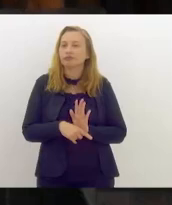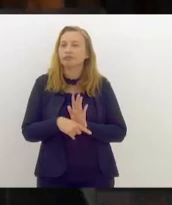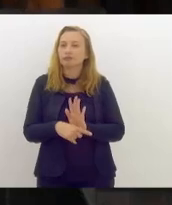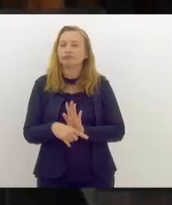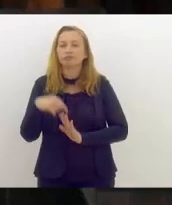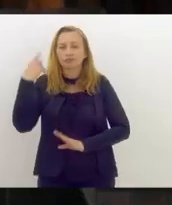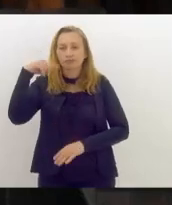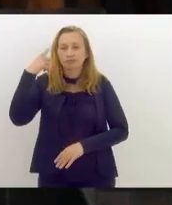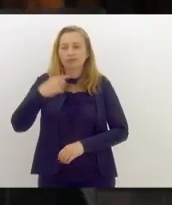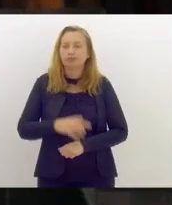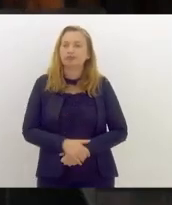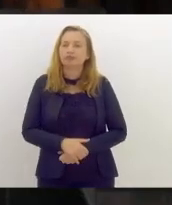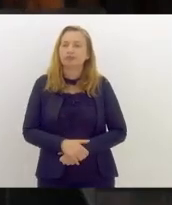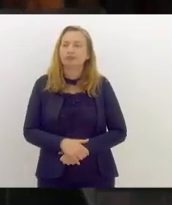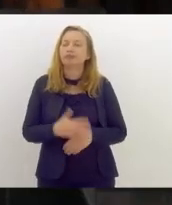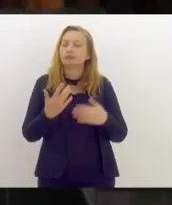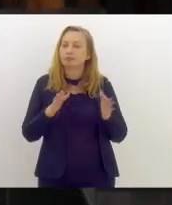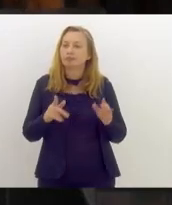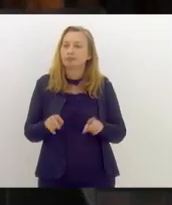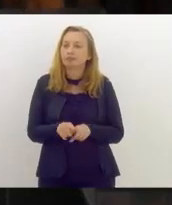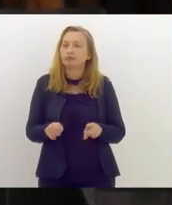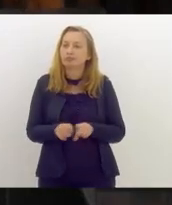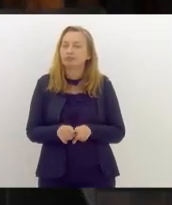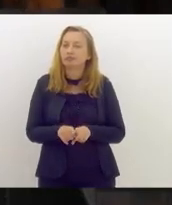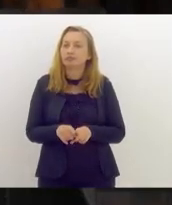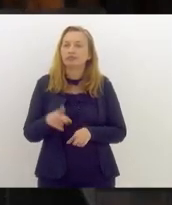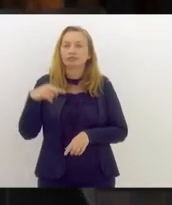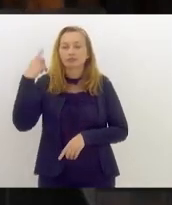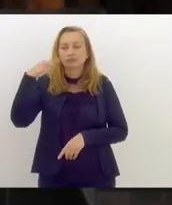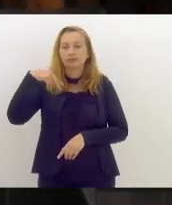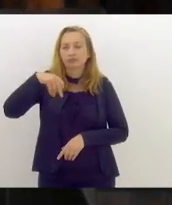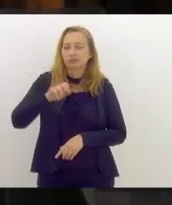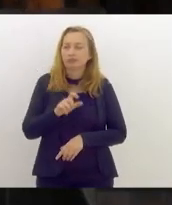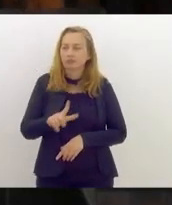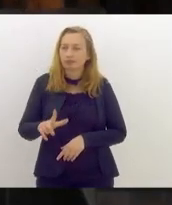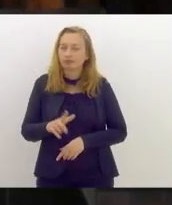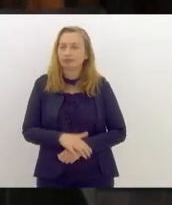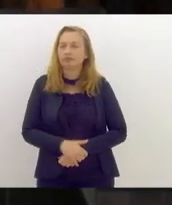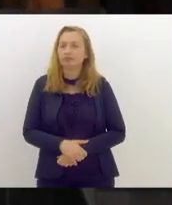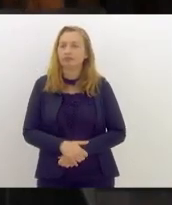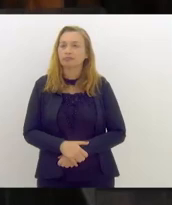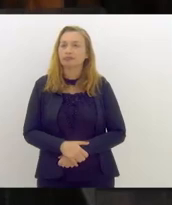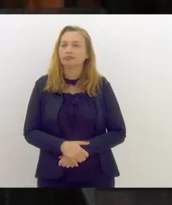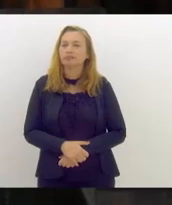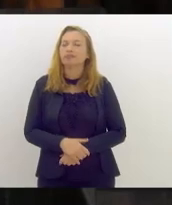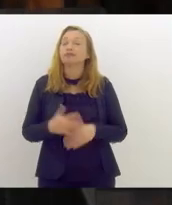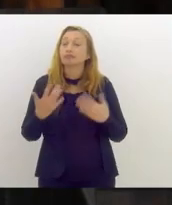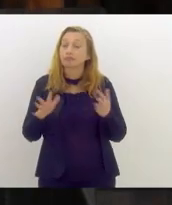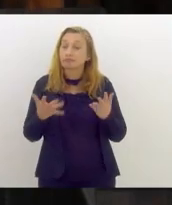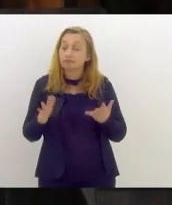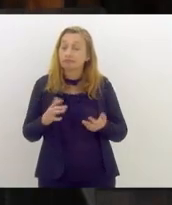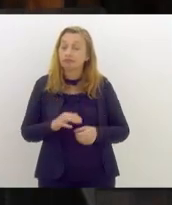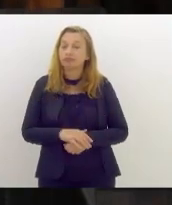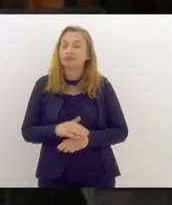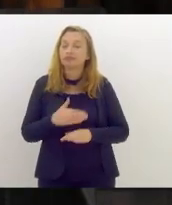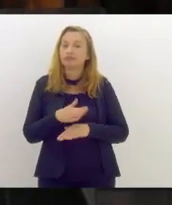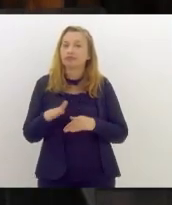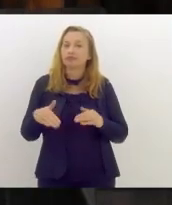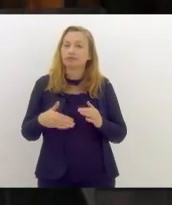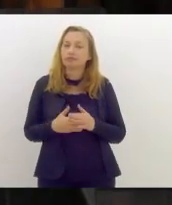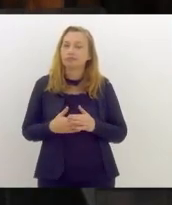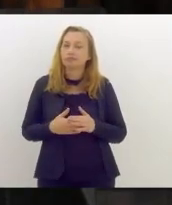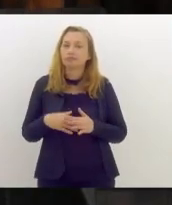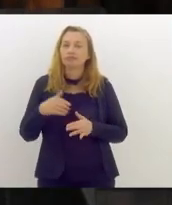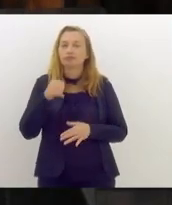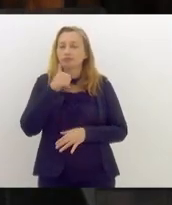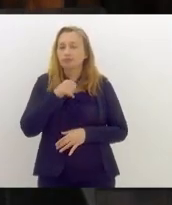advocacia cumprimentar também o deputado Noel de Carvalho eu queria cumprimentar todas as